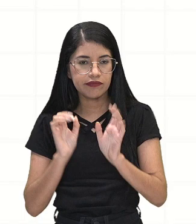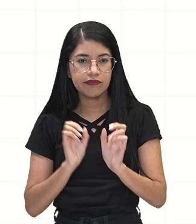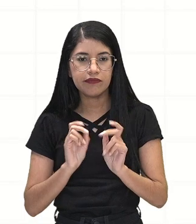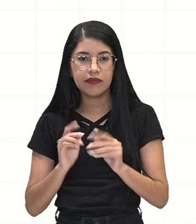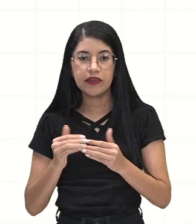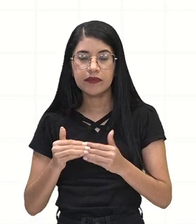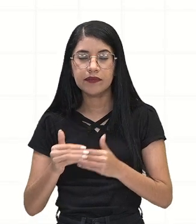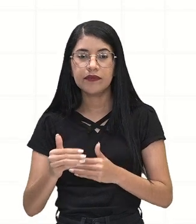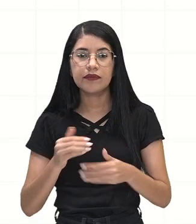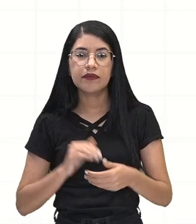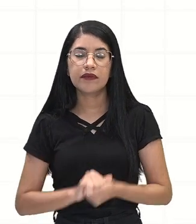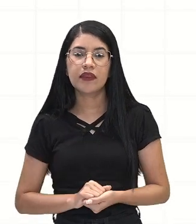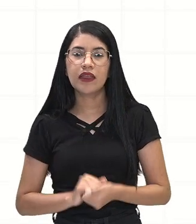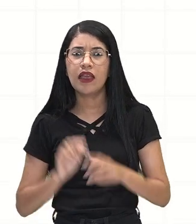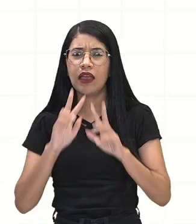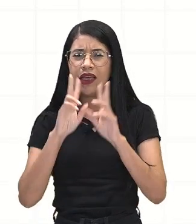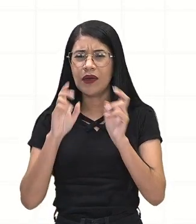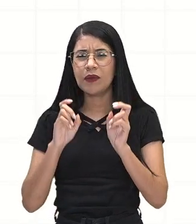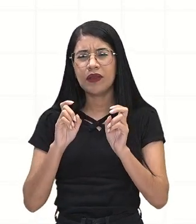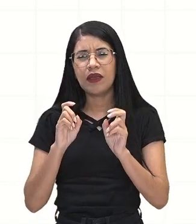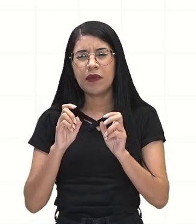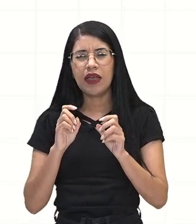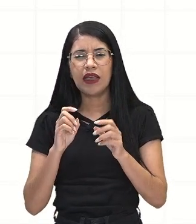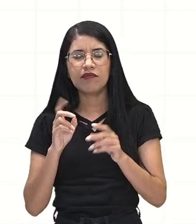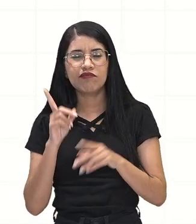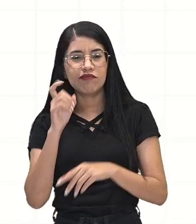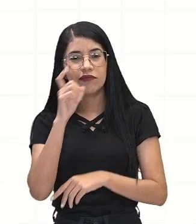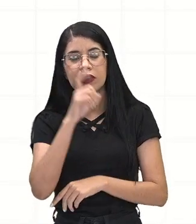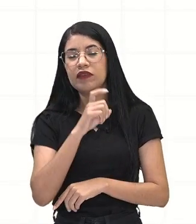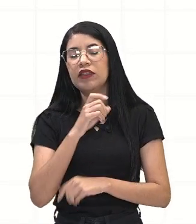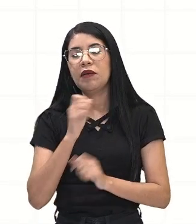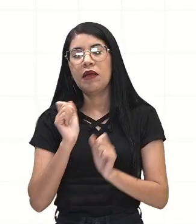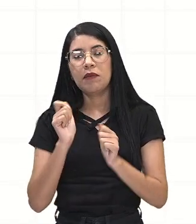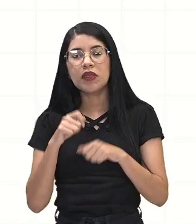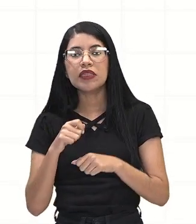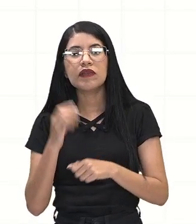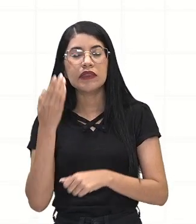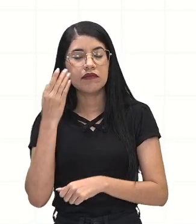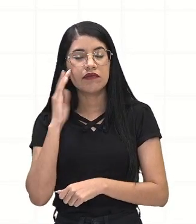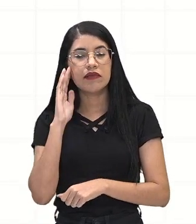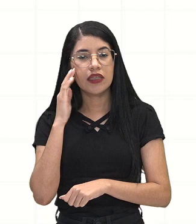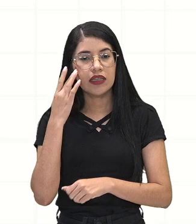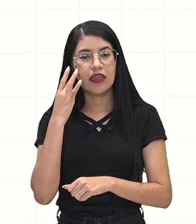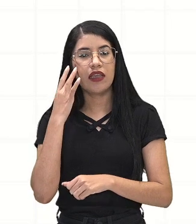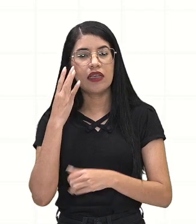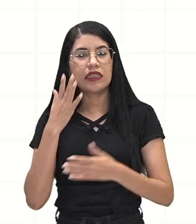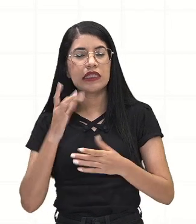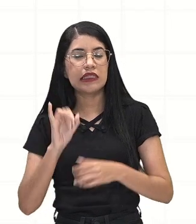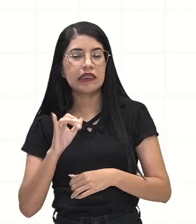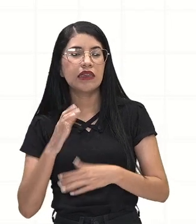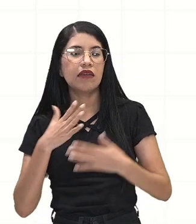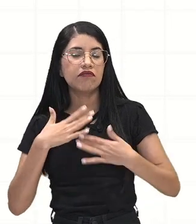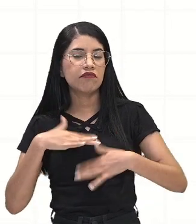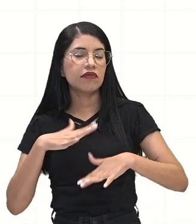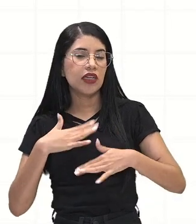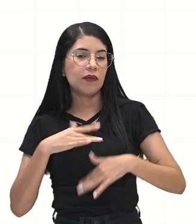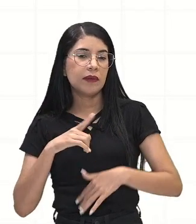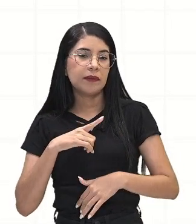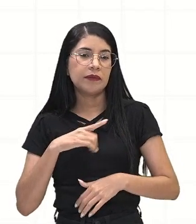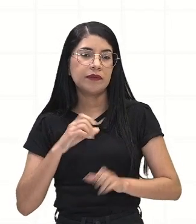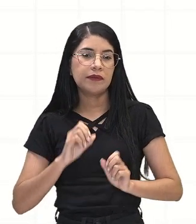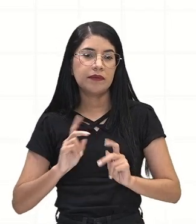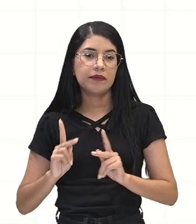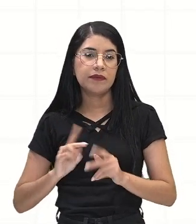É um assunto um pouquinho mais delicado, mas a gente consegue abordar com bastante tranquilidade.